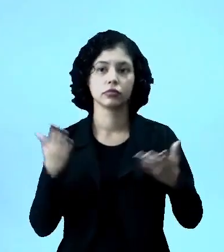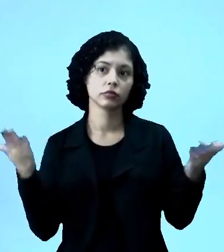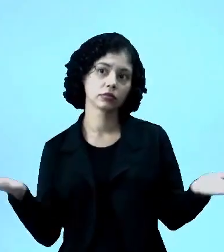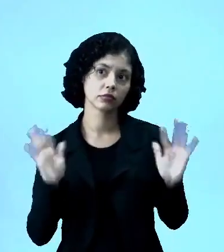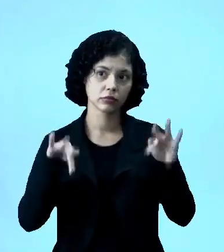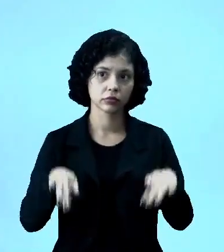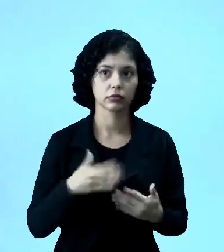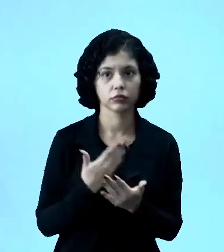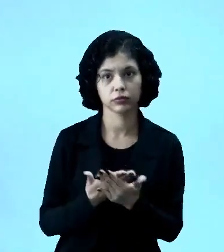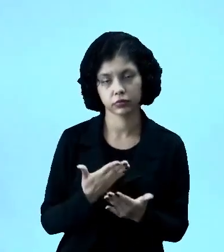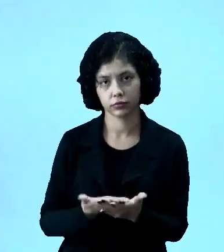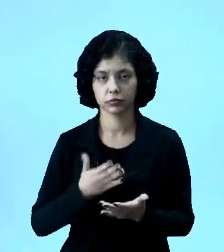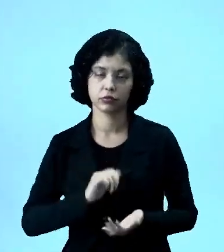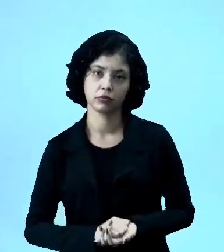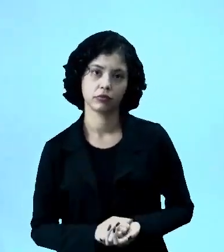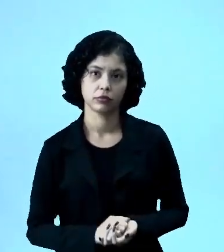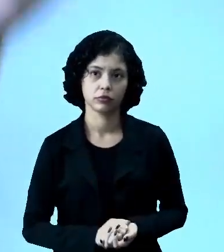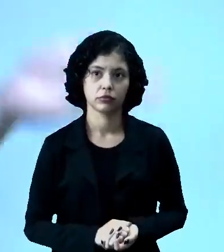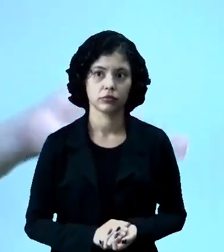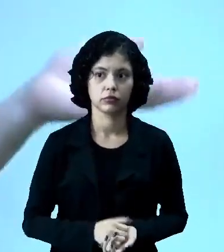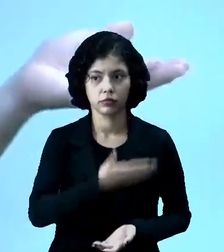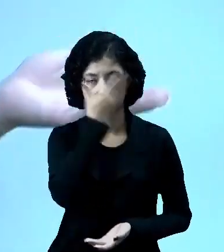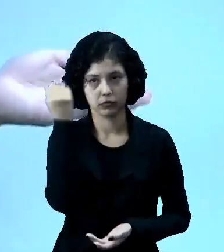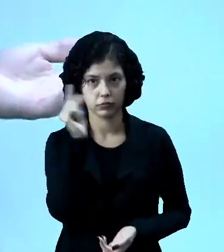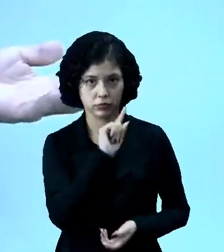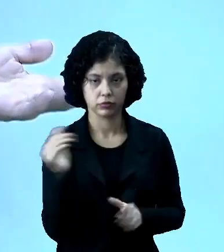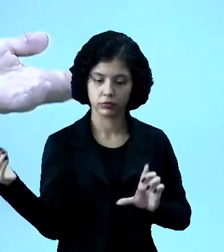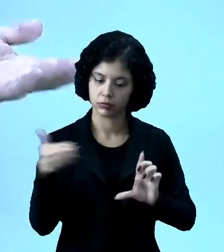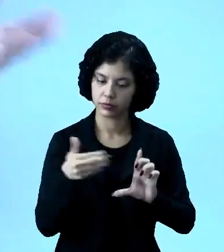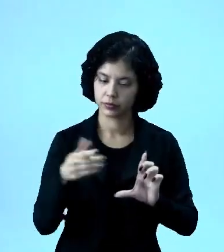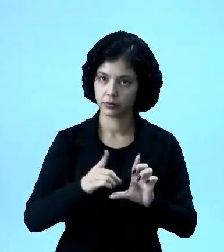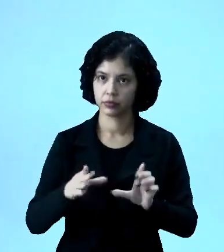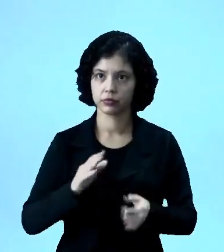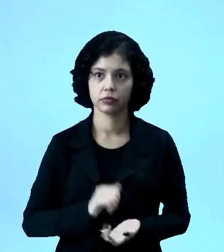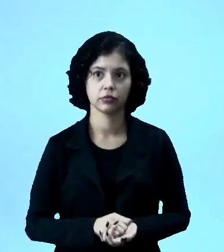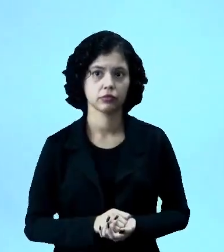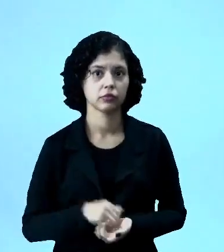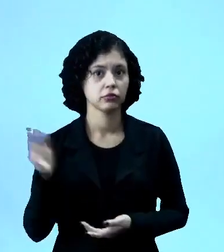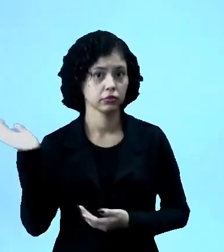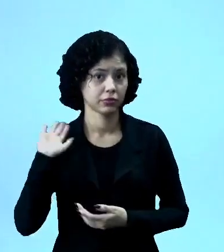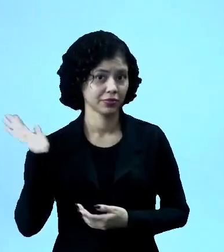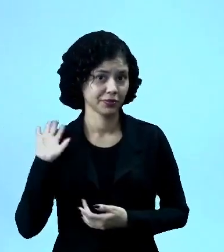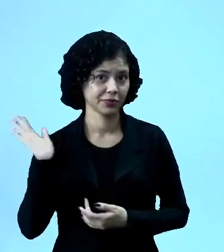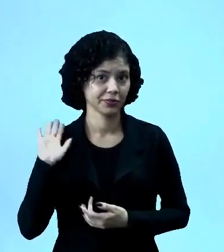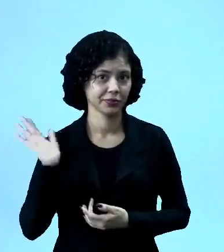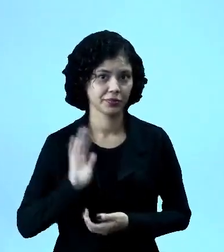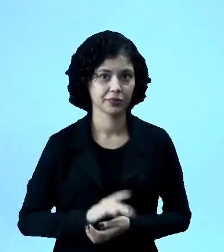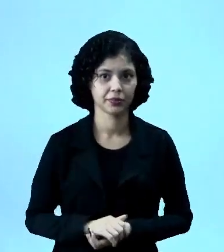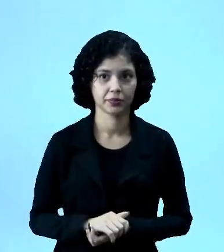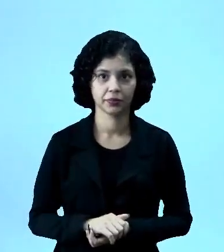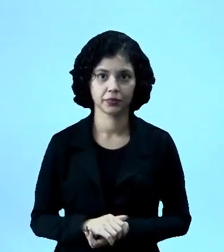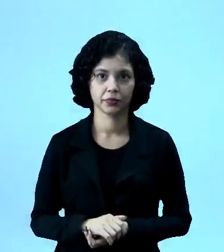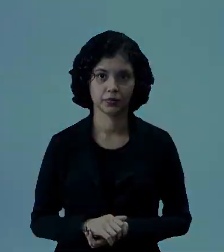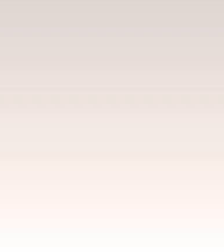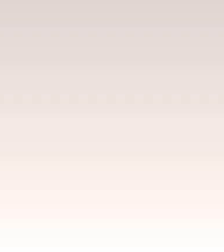Então, galerinha, chegamos ao final de mais uma aula. Não esqueçam de acessar a plataforma Eduque. Adiós!